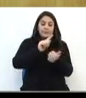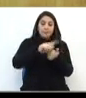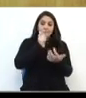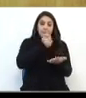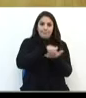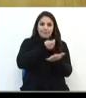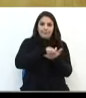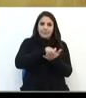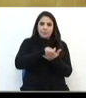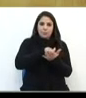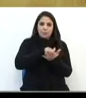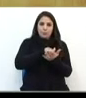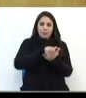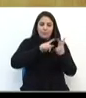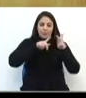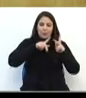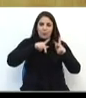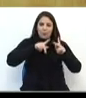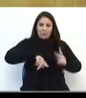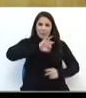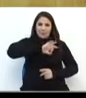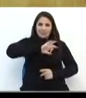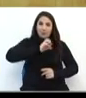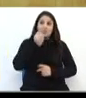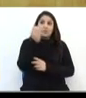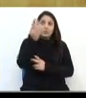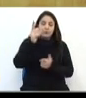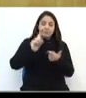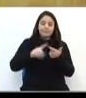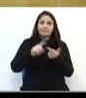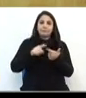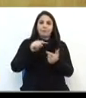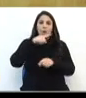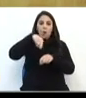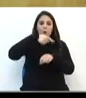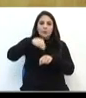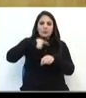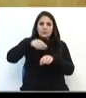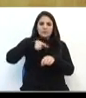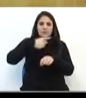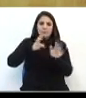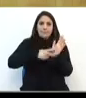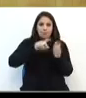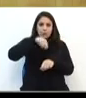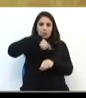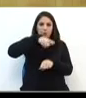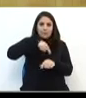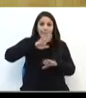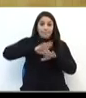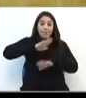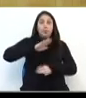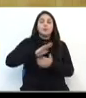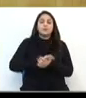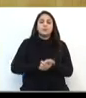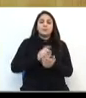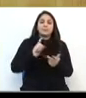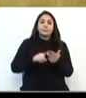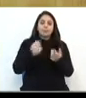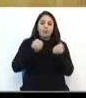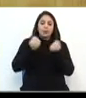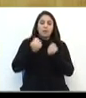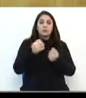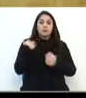pagamento de diárias de viagem, de horas extraordinárias para o efetivo e também para a aquisição de viaturas. O que